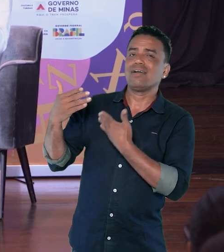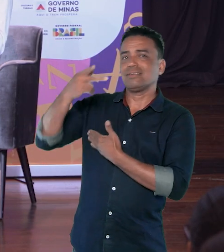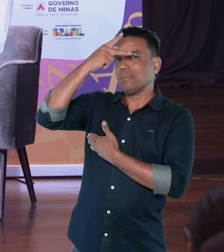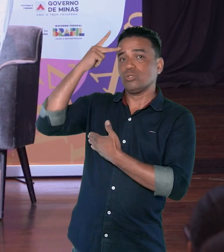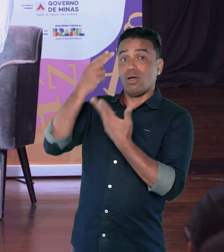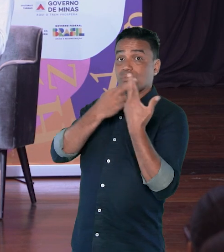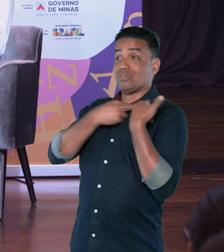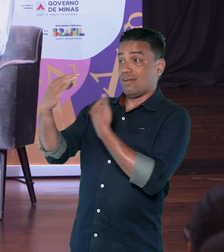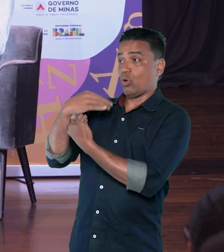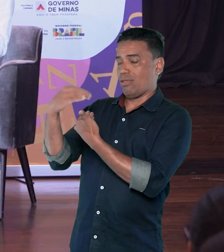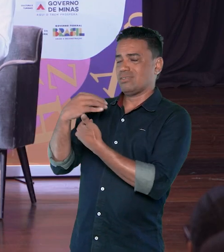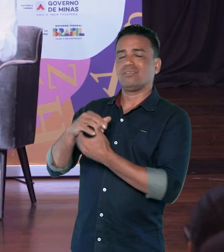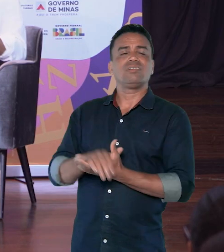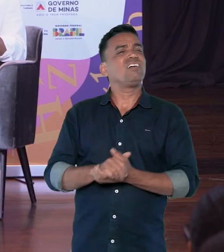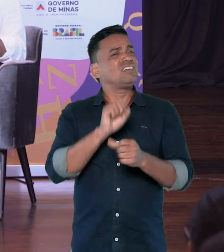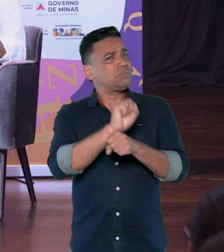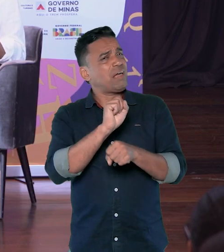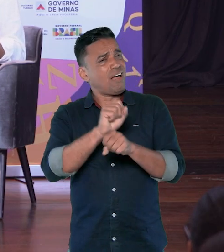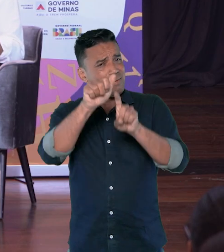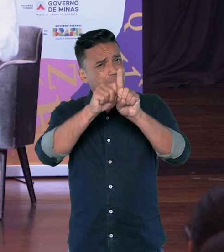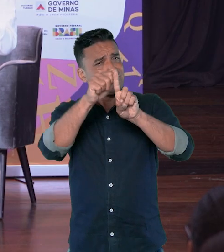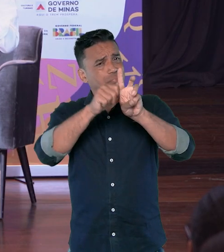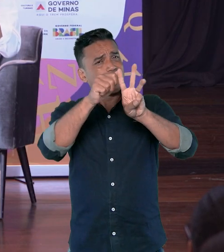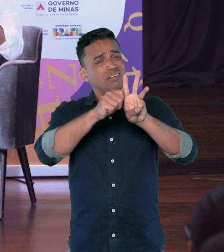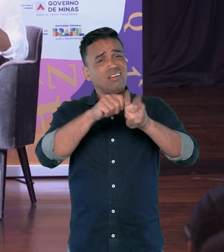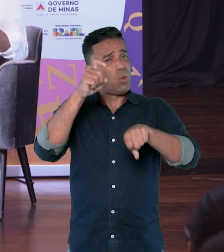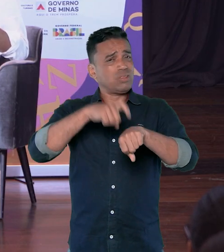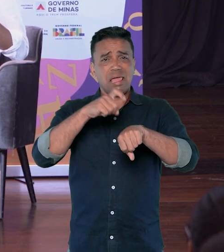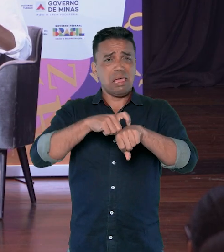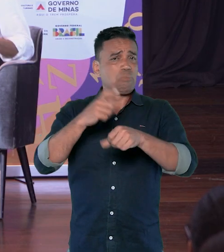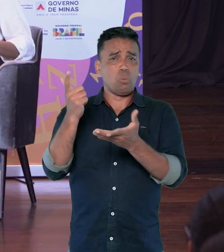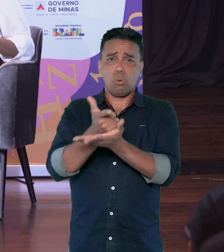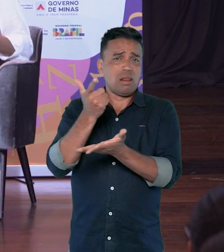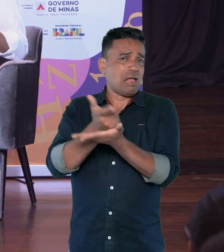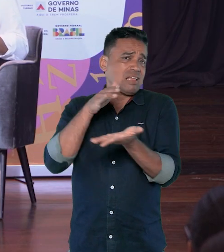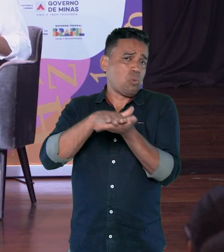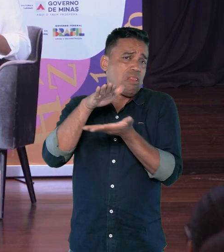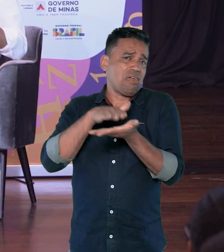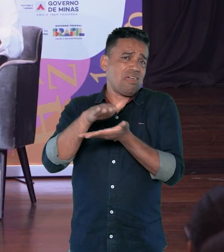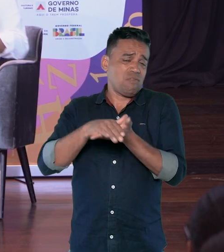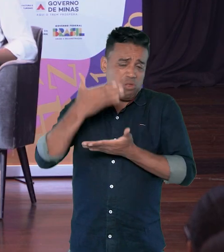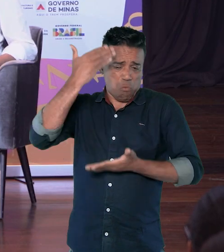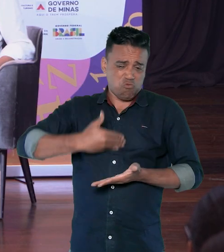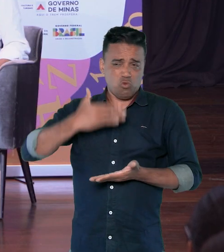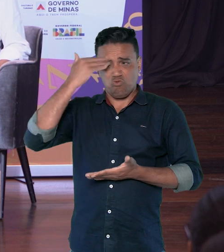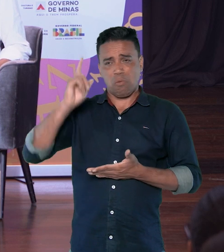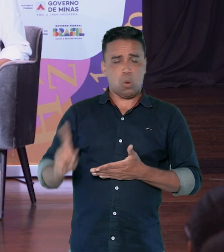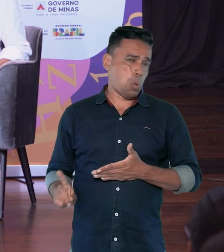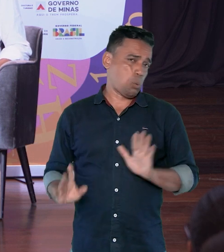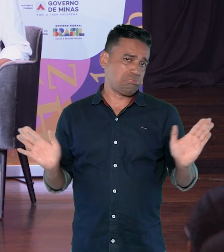só, vamos esperar mais um pouco, 3 meses, que é o tempo que um livro, né, de um autor que não é muito